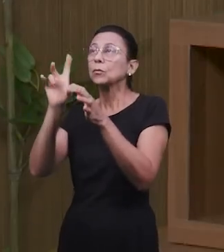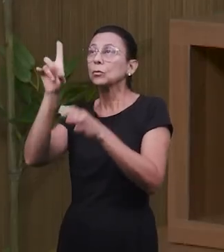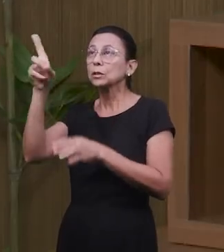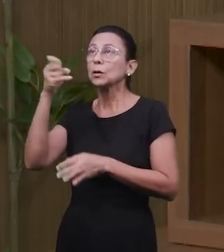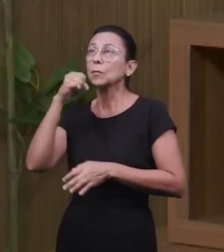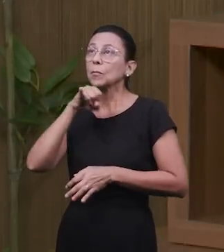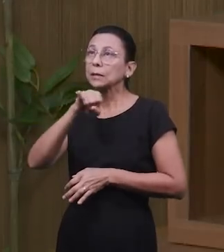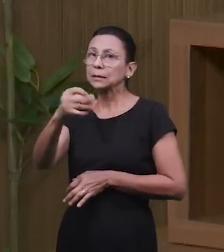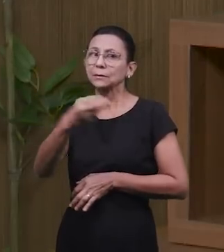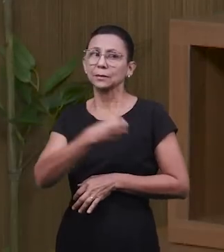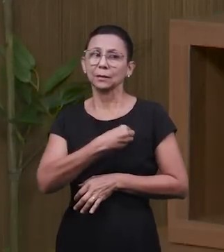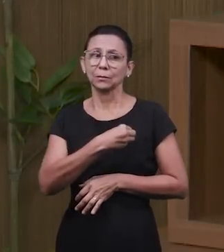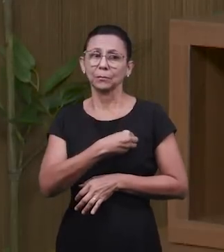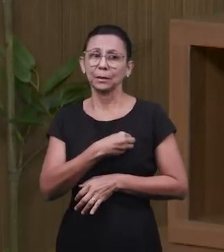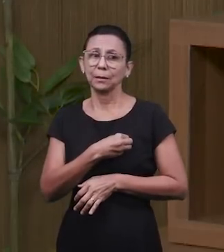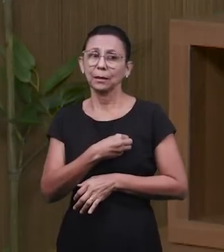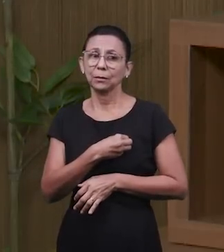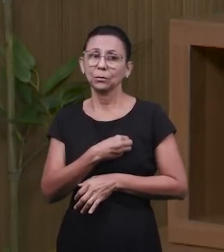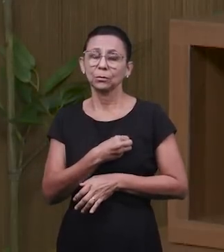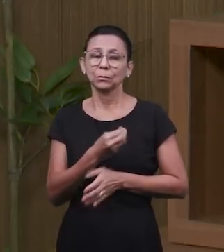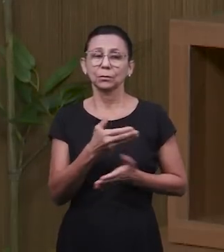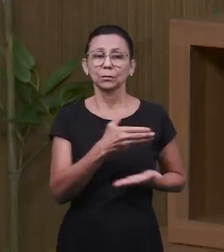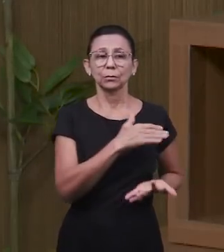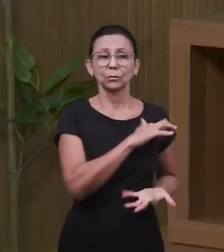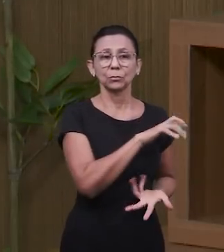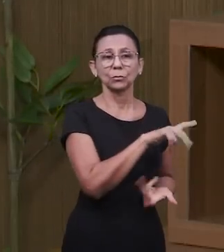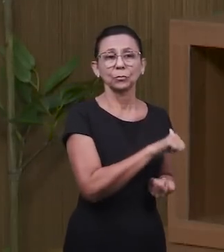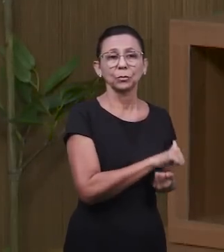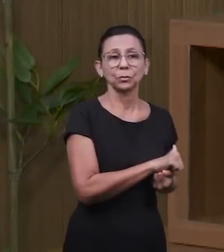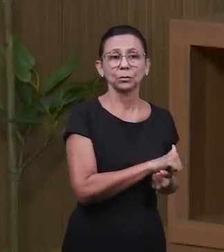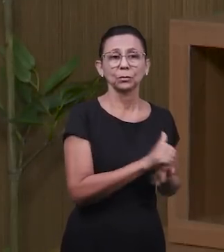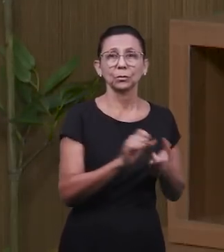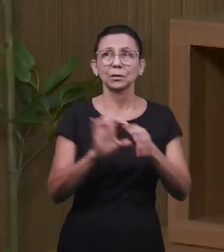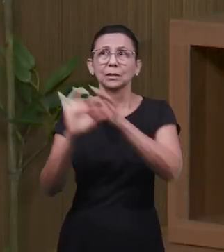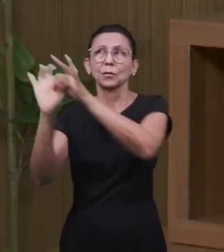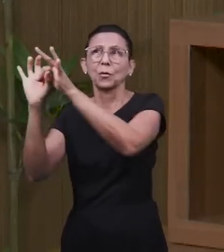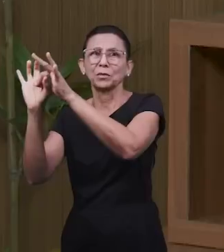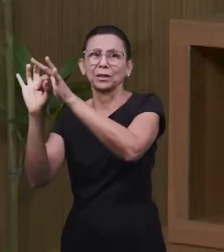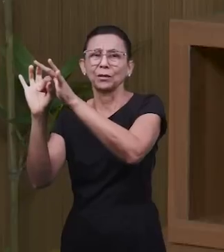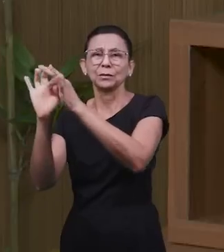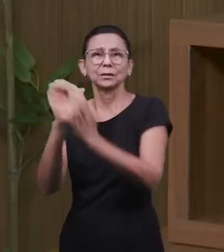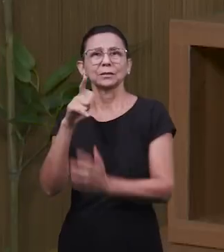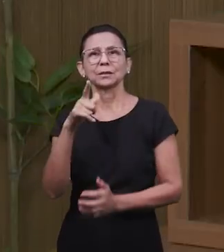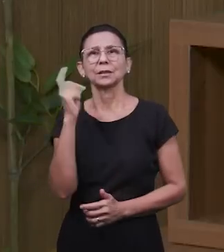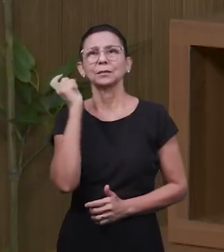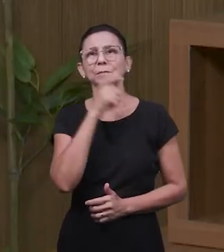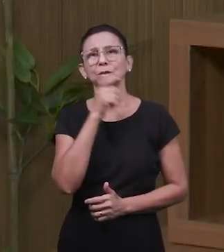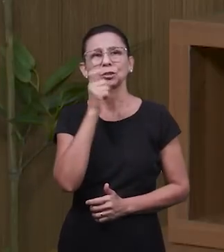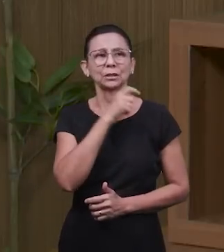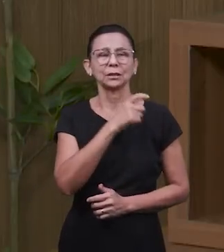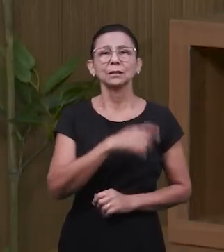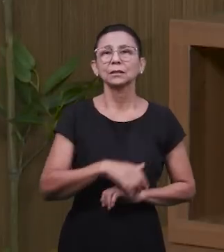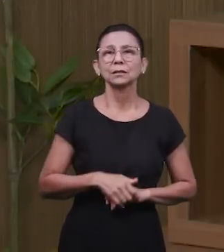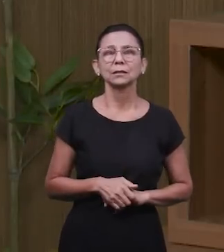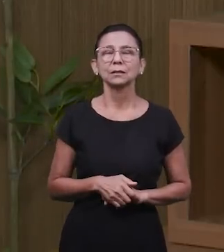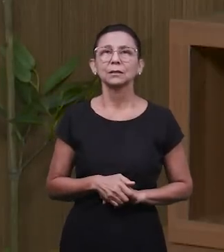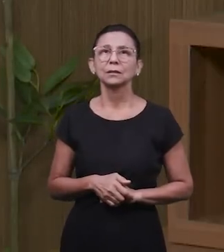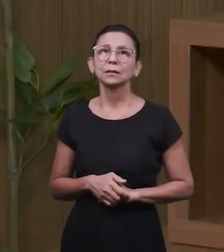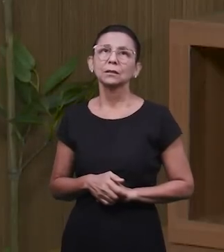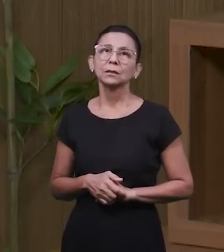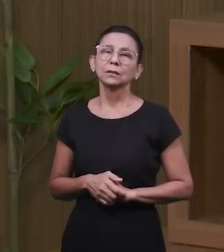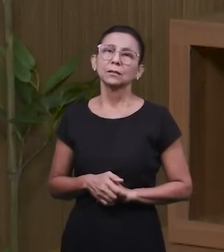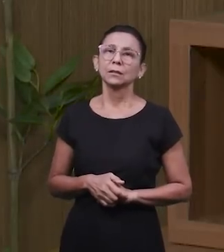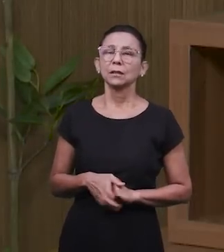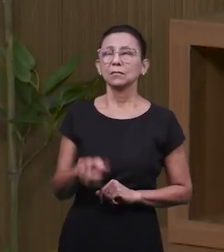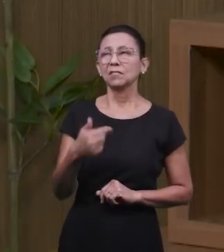João. Se você andar em trevas e disser que tem comunhão com Ele, a Bíblia diz que você é mentiroso. Então, se